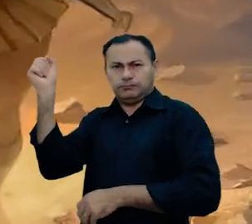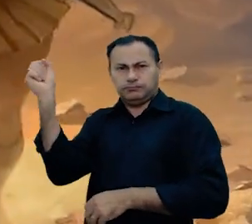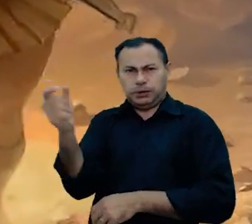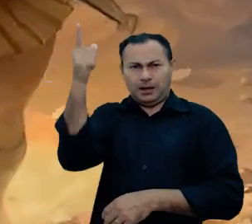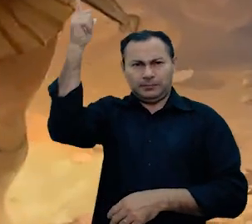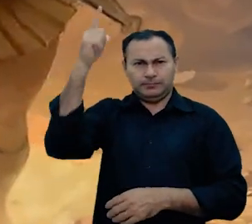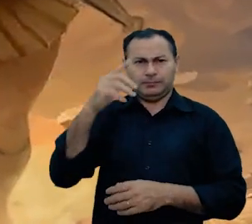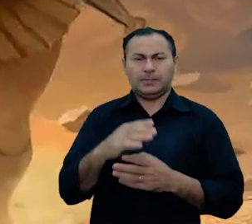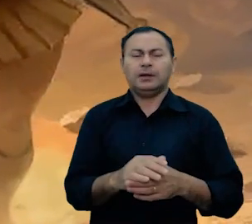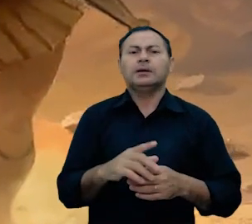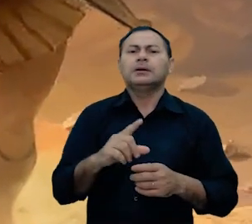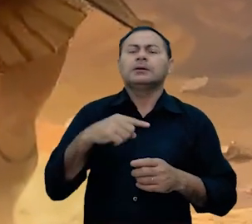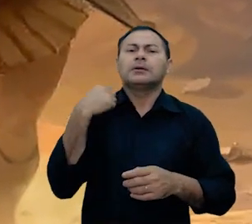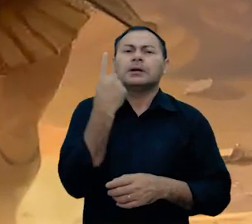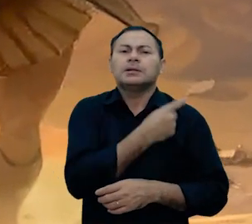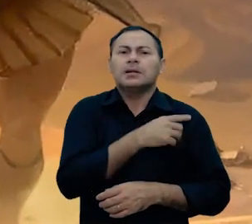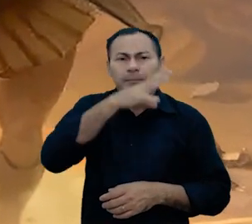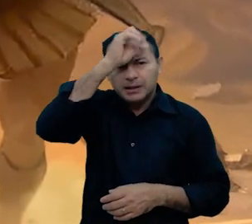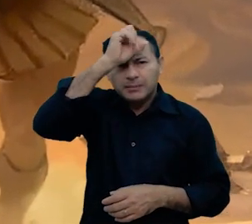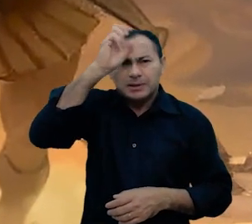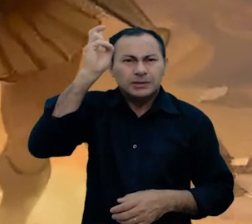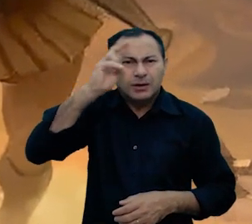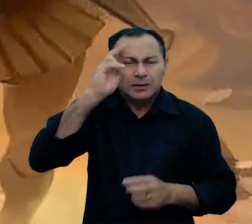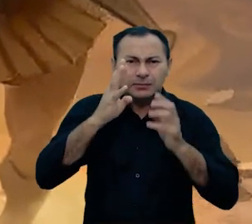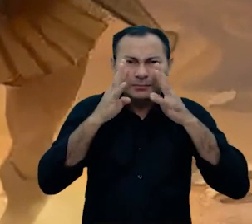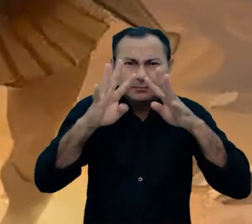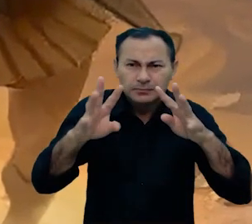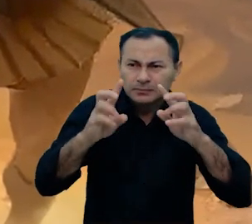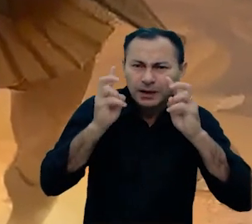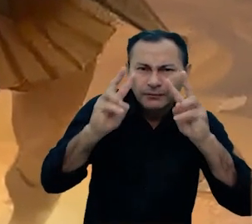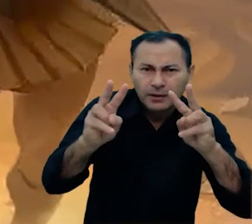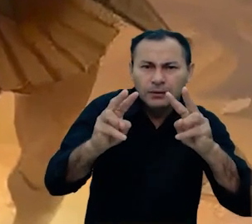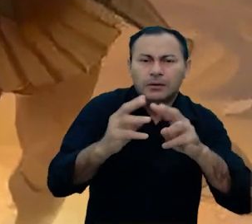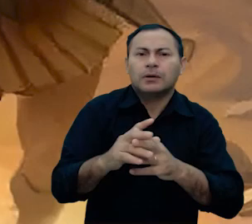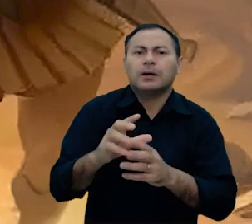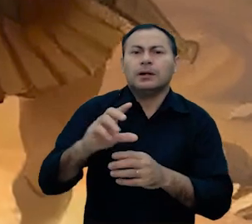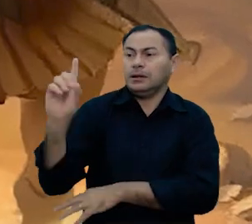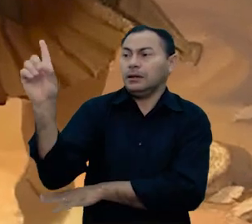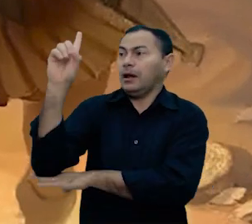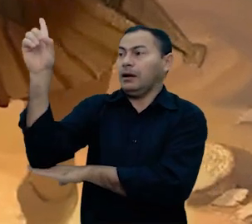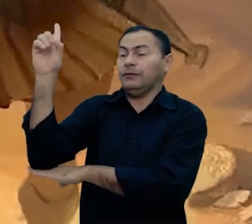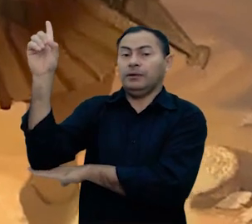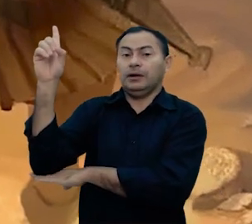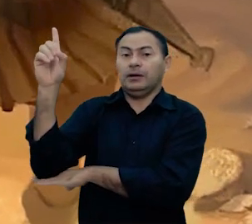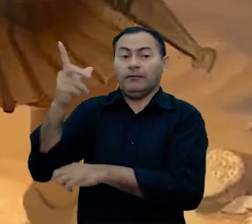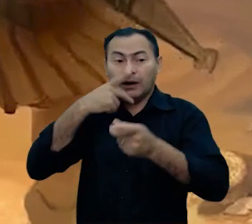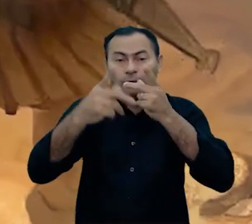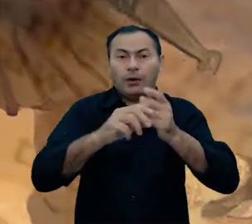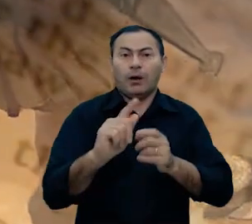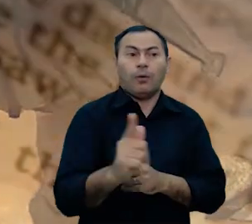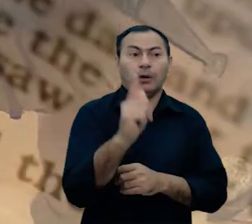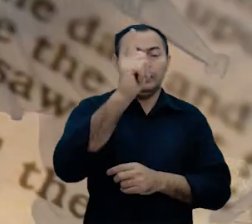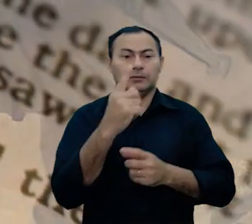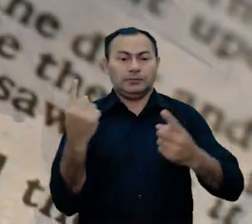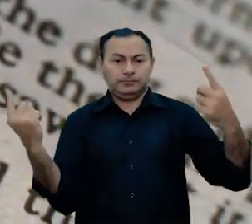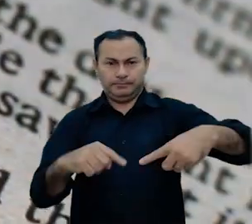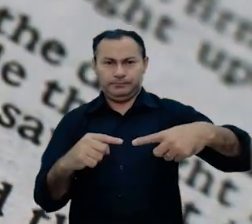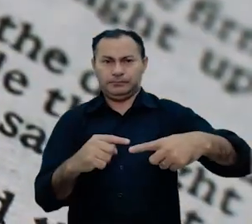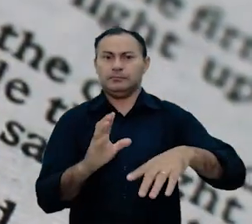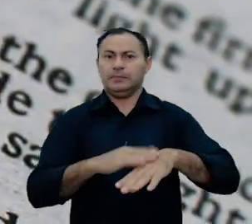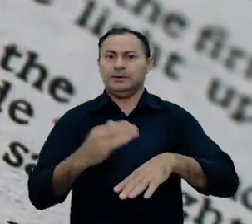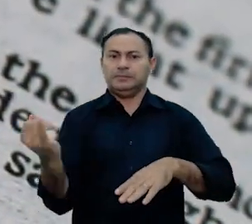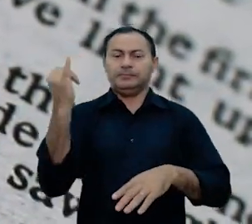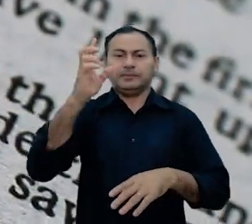nós aprendemos essa história na escola dominical. Você já prestou atenção no que Davi disse ao Golias quando o desafiou? Isso é uma das coisas